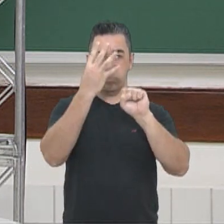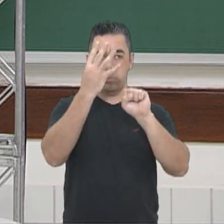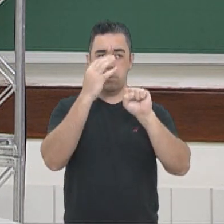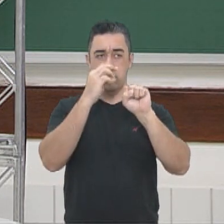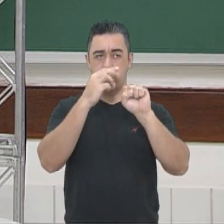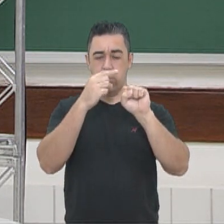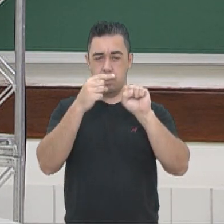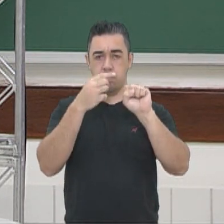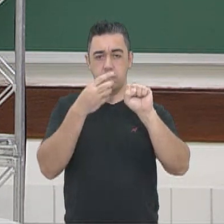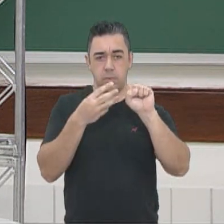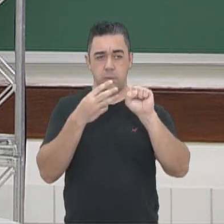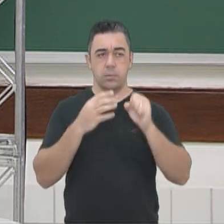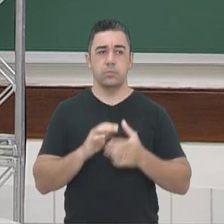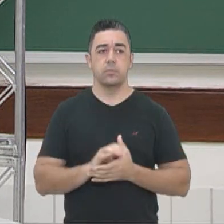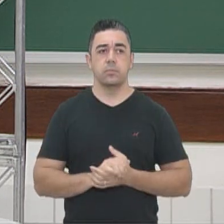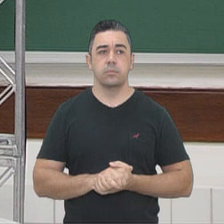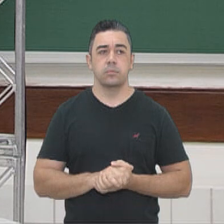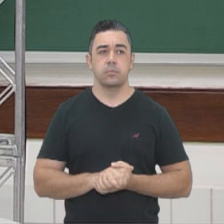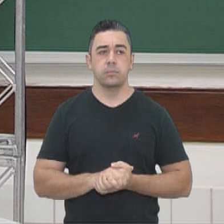mais 8 elevado